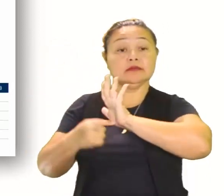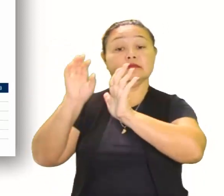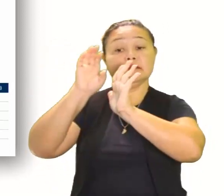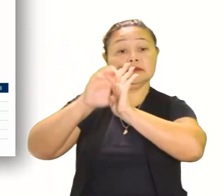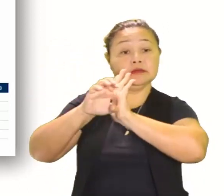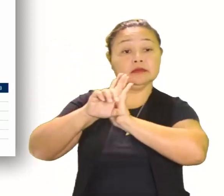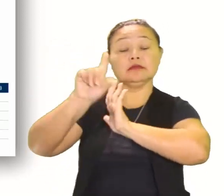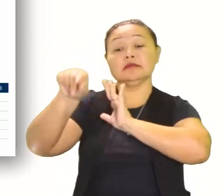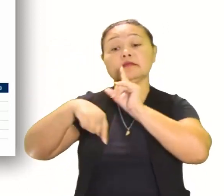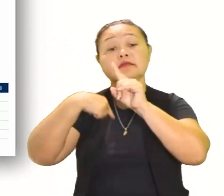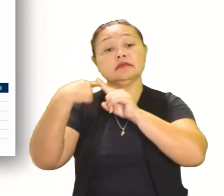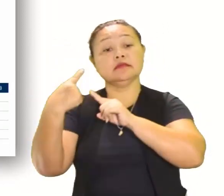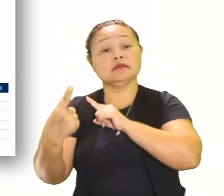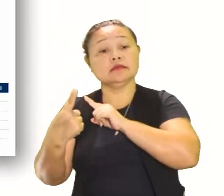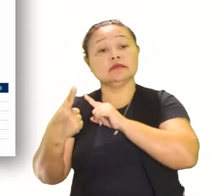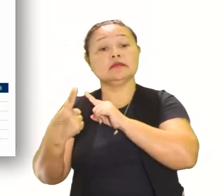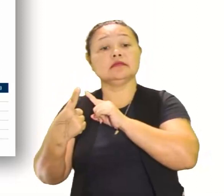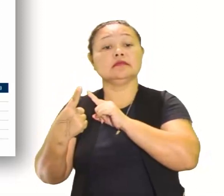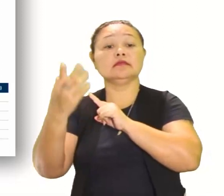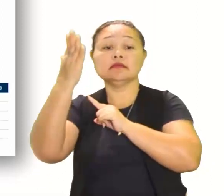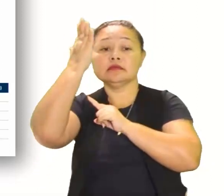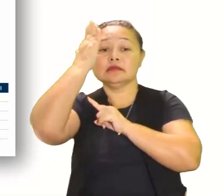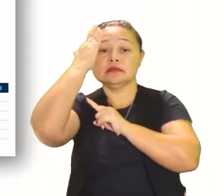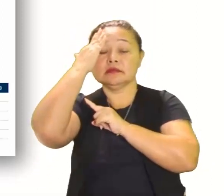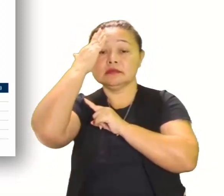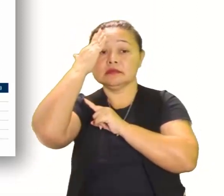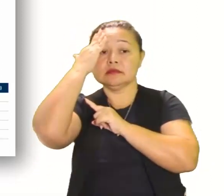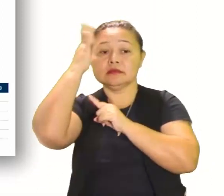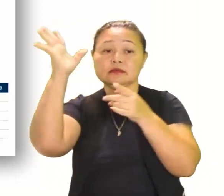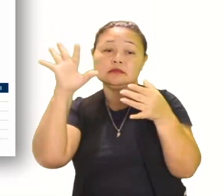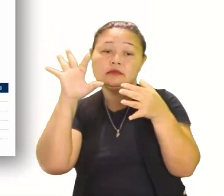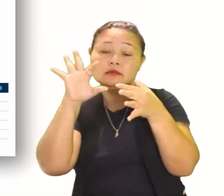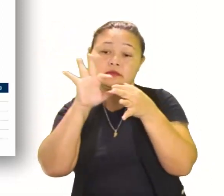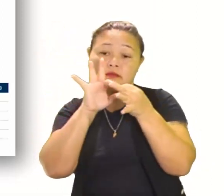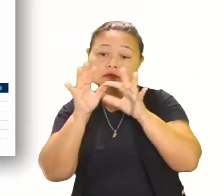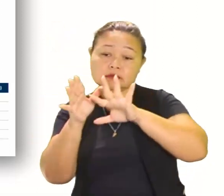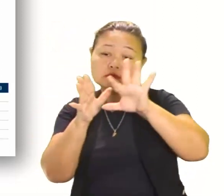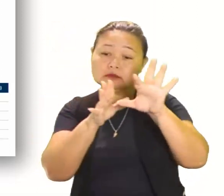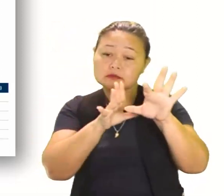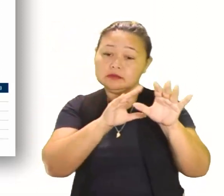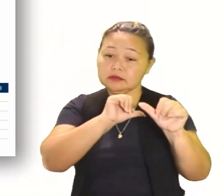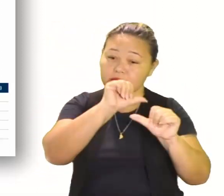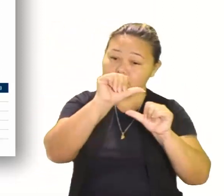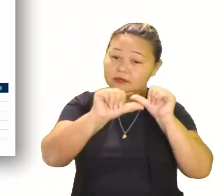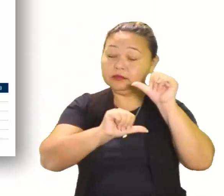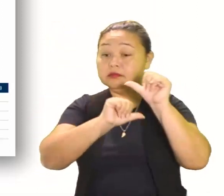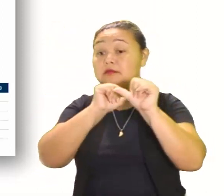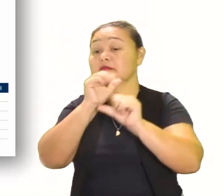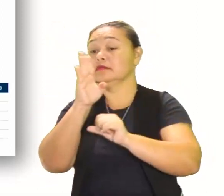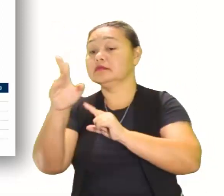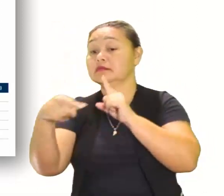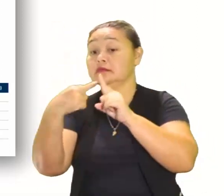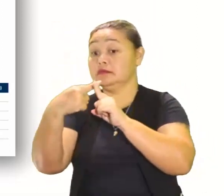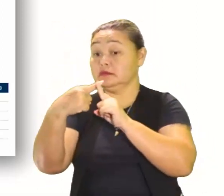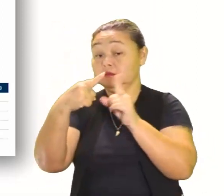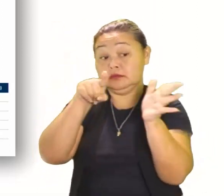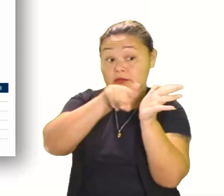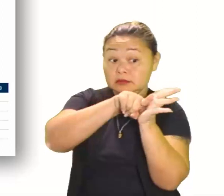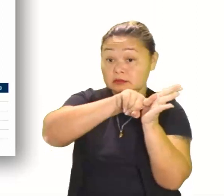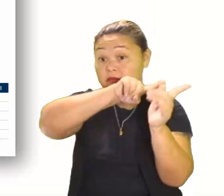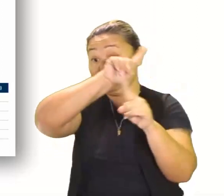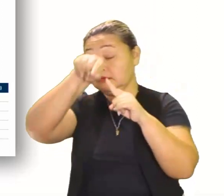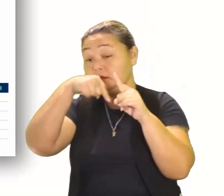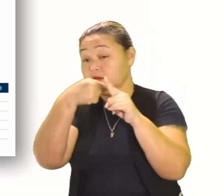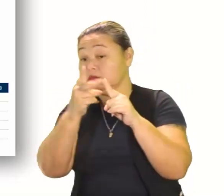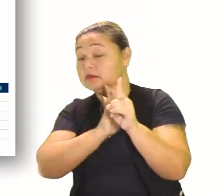alguns conceitos, né? O que é? Sabemos que é aquela parte que torna o número negativo,